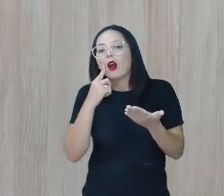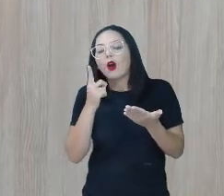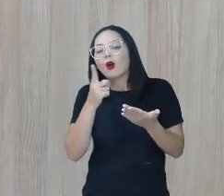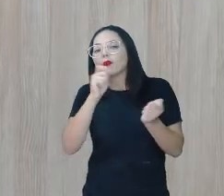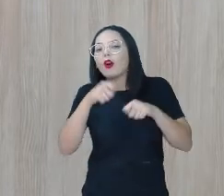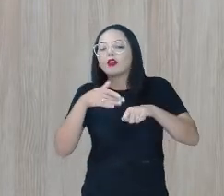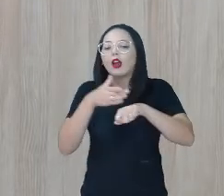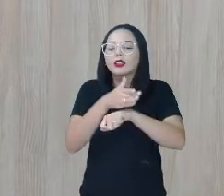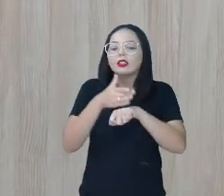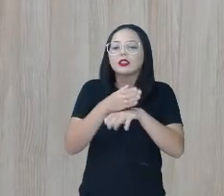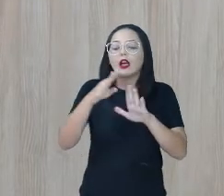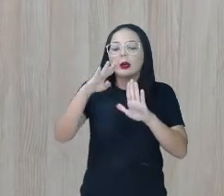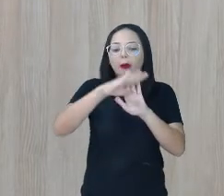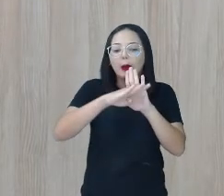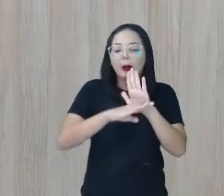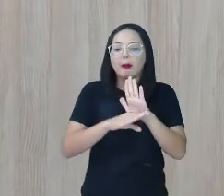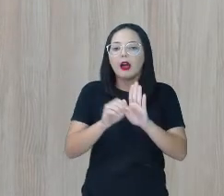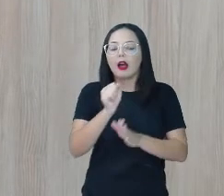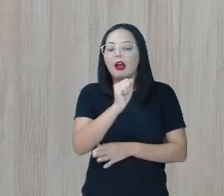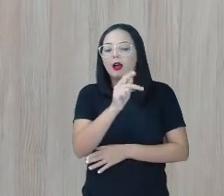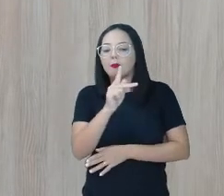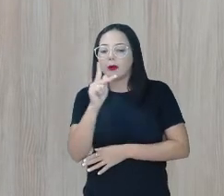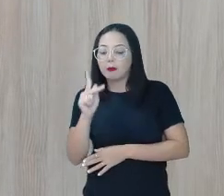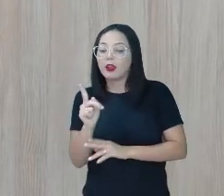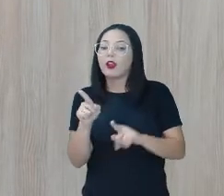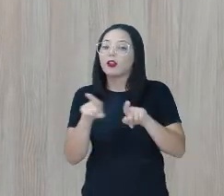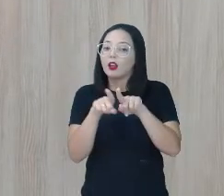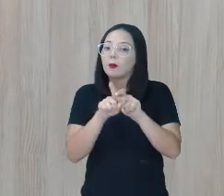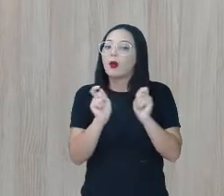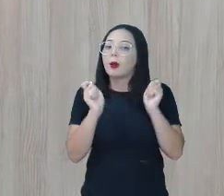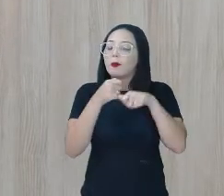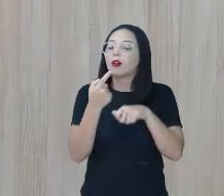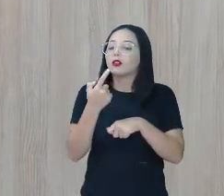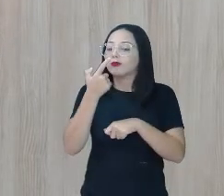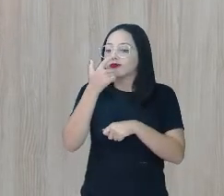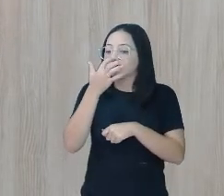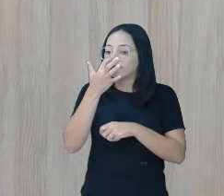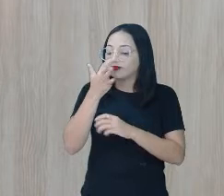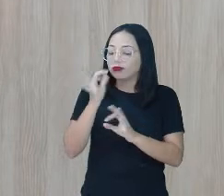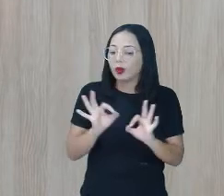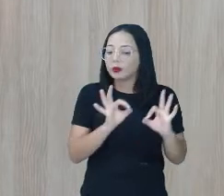tem acesso à trilha através do nosso aplicativo. Lá você pode olhar e